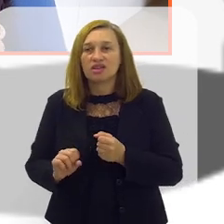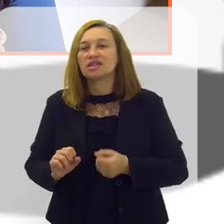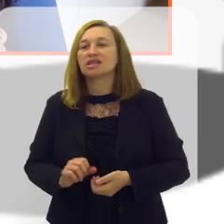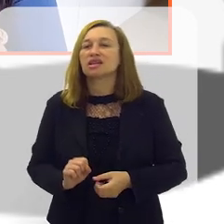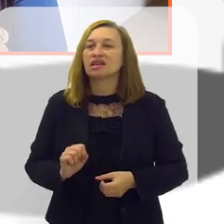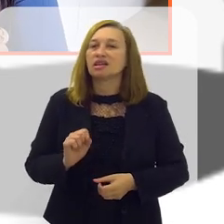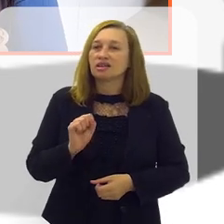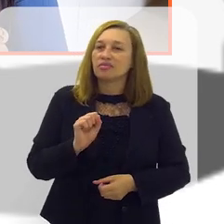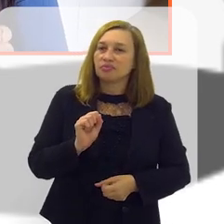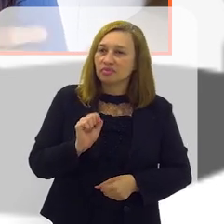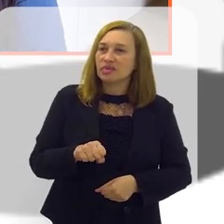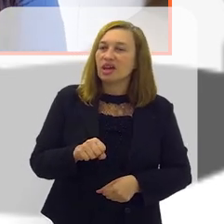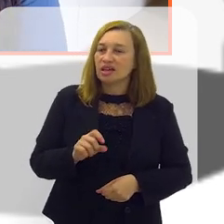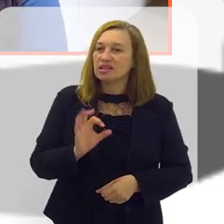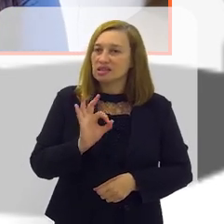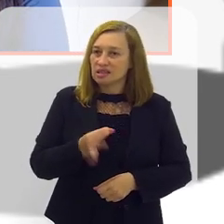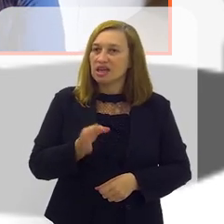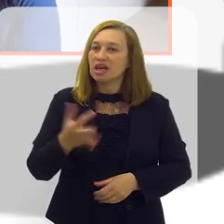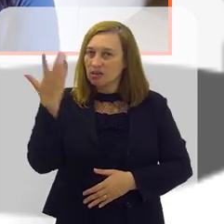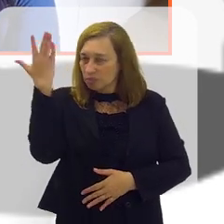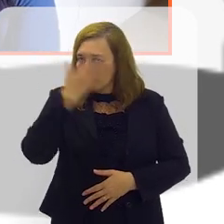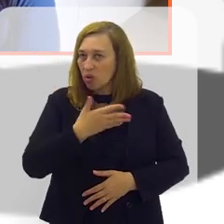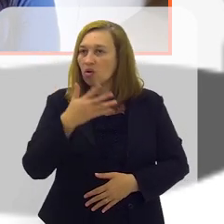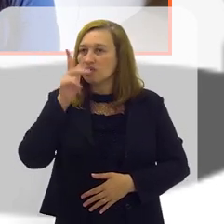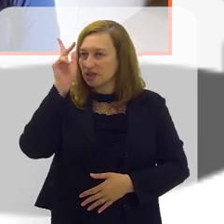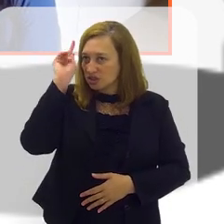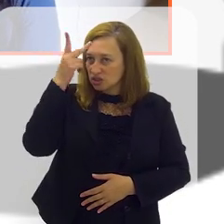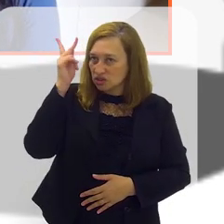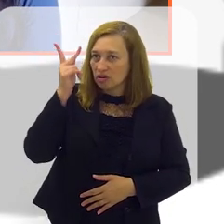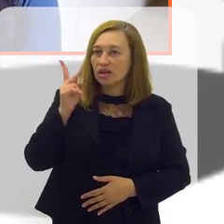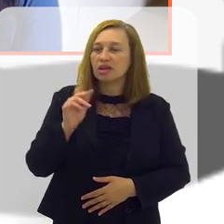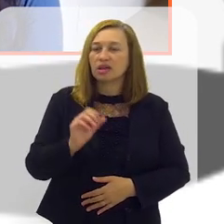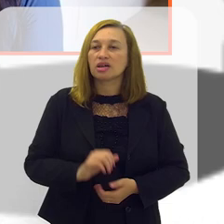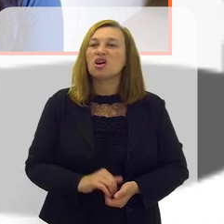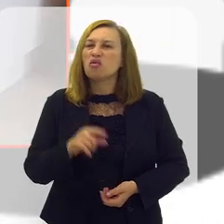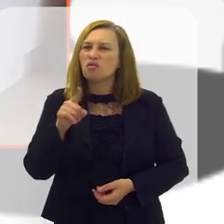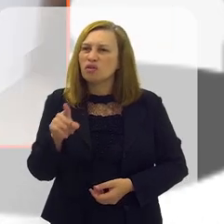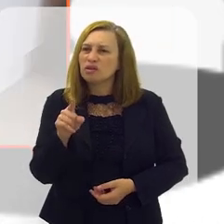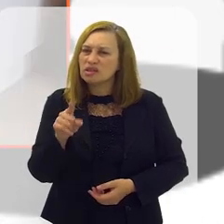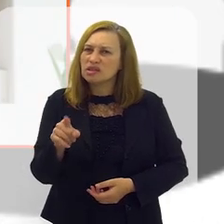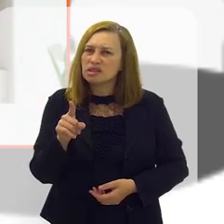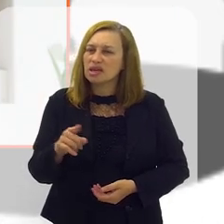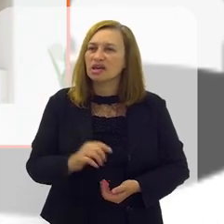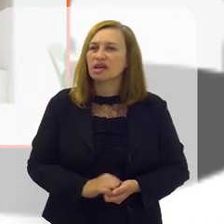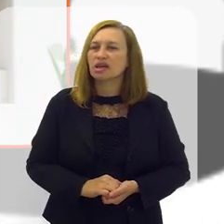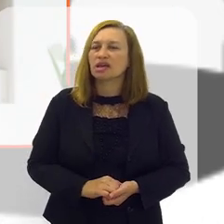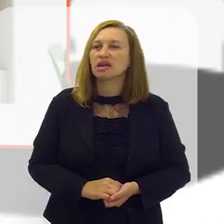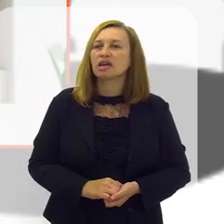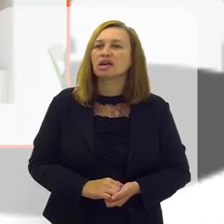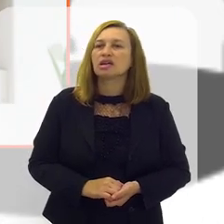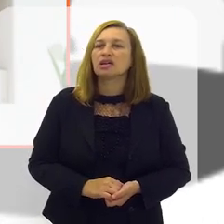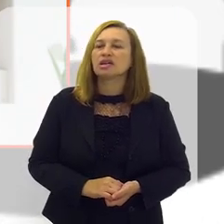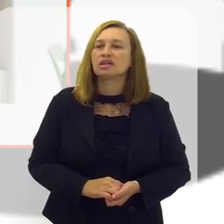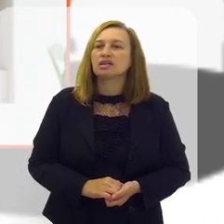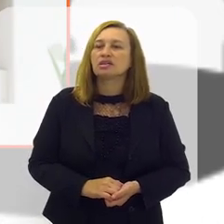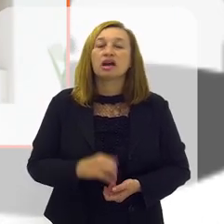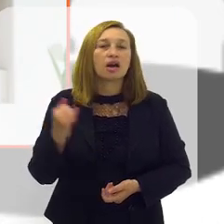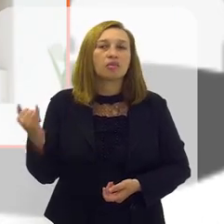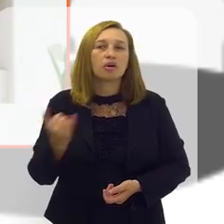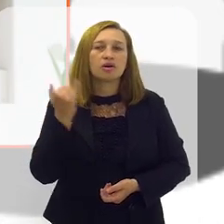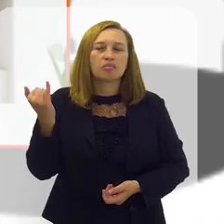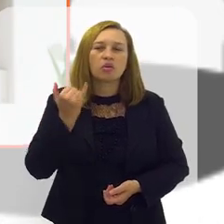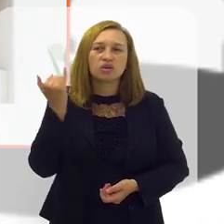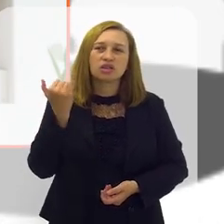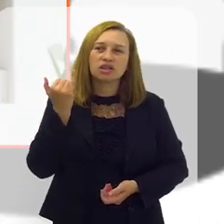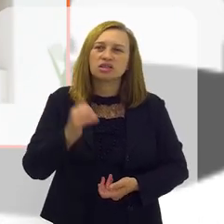quero, vou E fazer, dá né? certo, É né? difícil. Comprovadamente, historicamente, você atribui então a isso